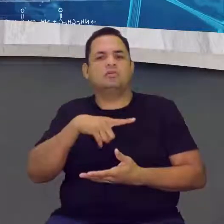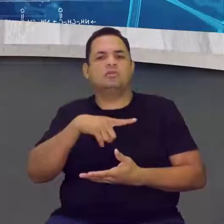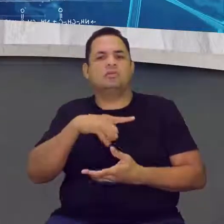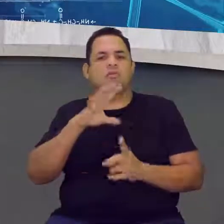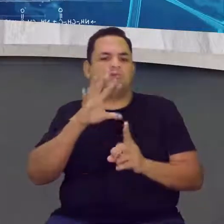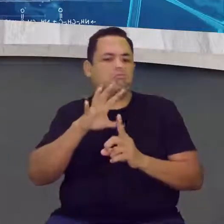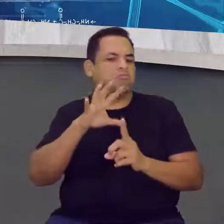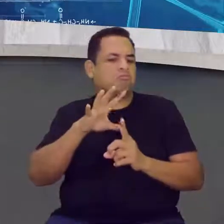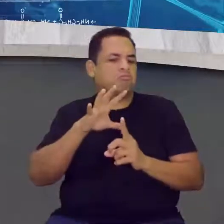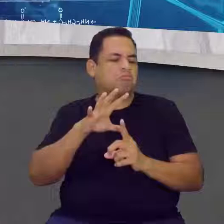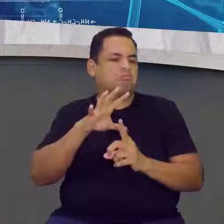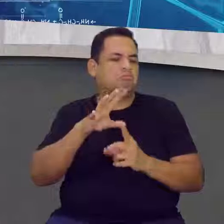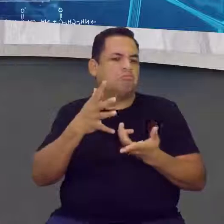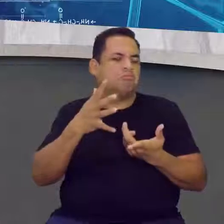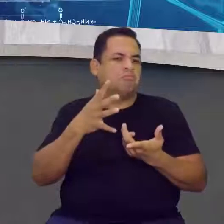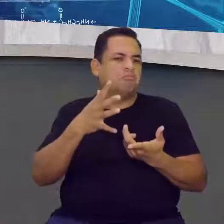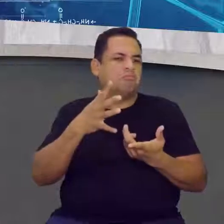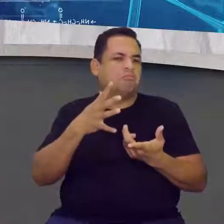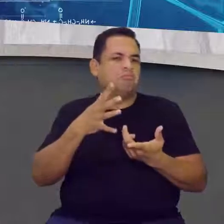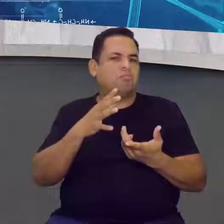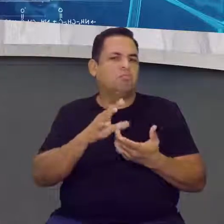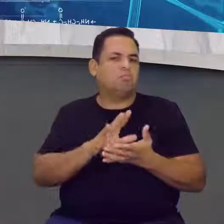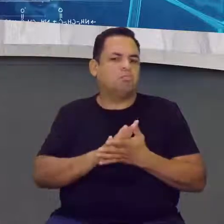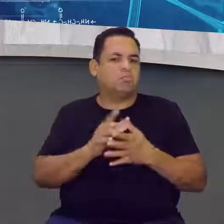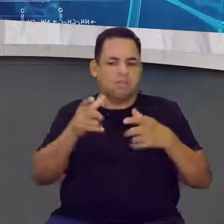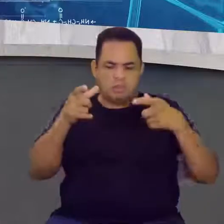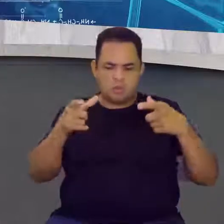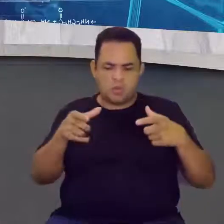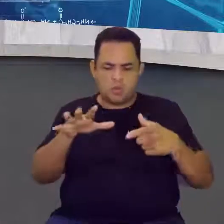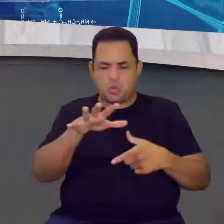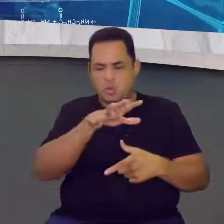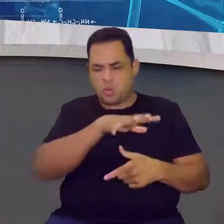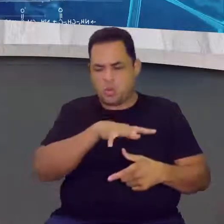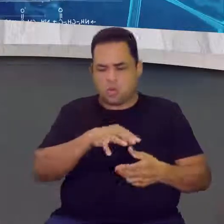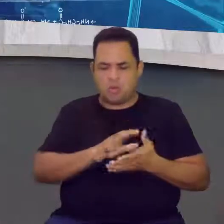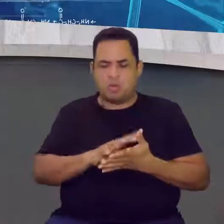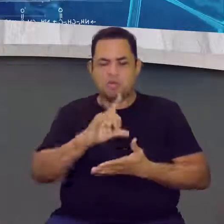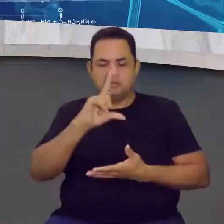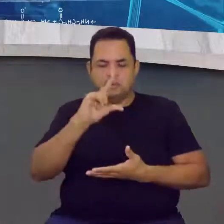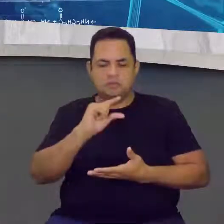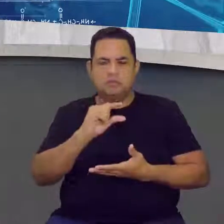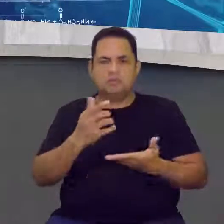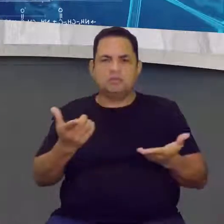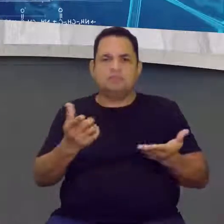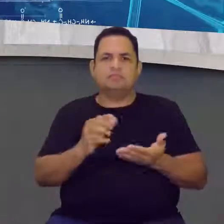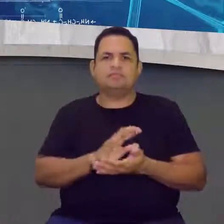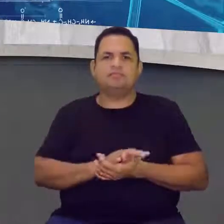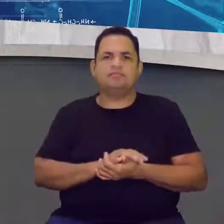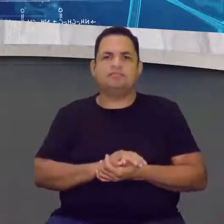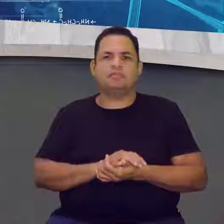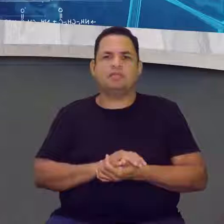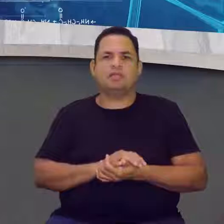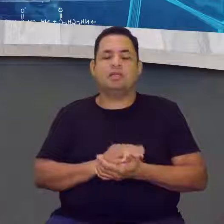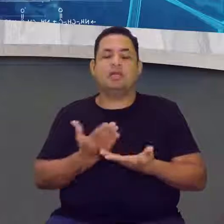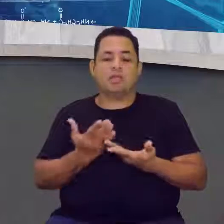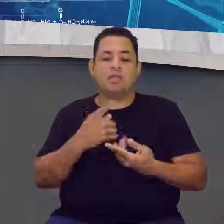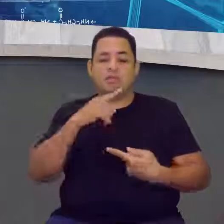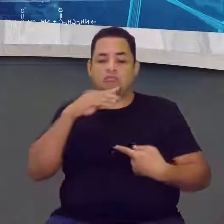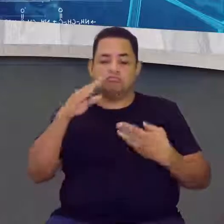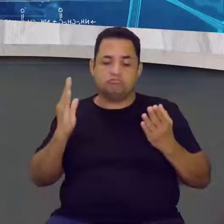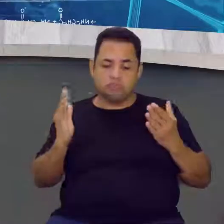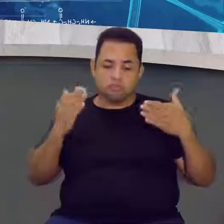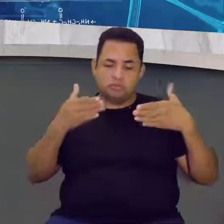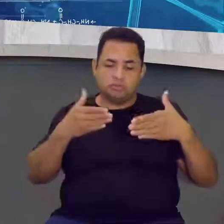efeito, digamos assim, pelo menos local, que minimize isso. No mais, o intuito da nossa aula também